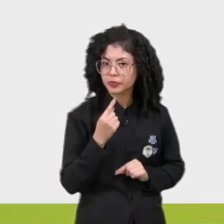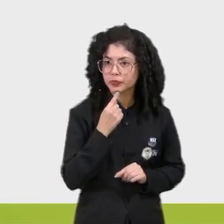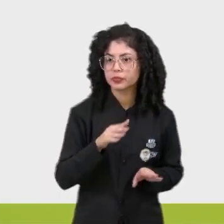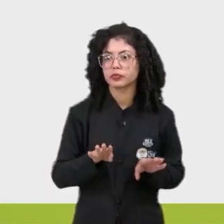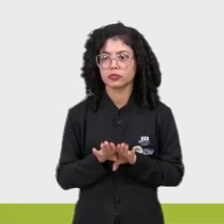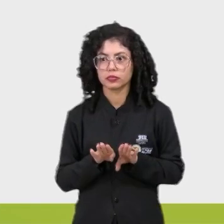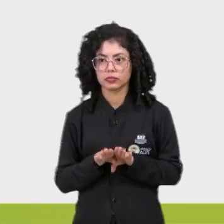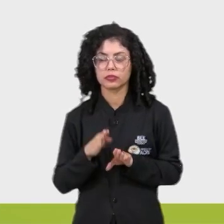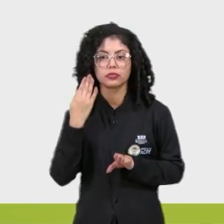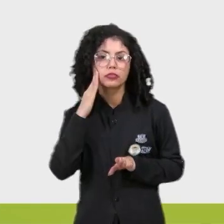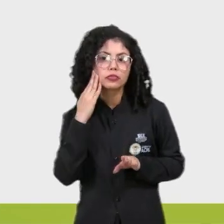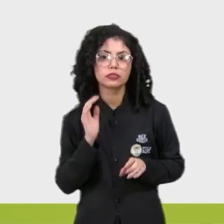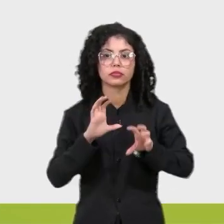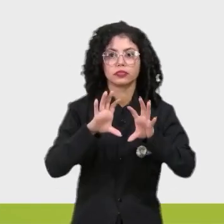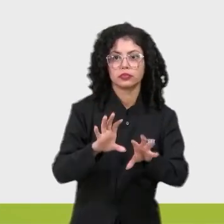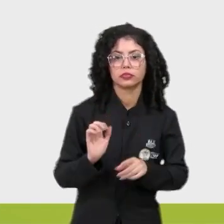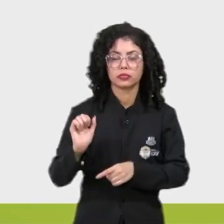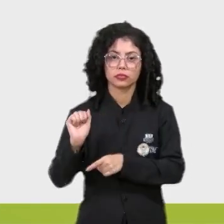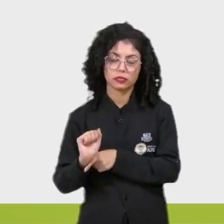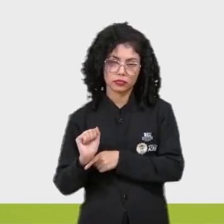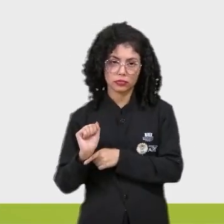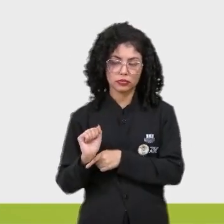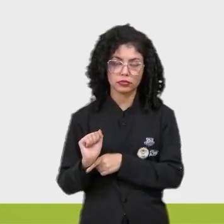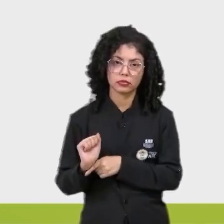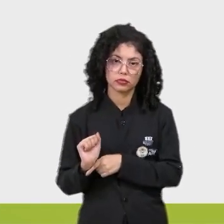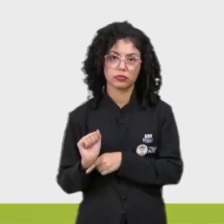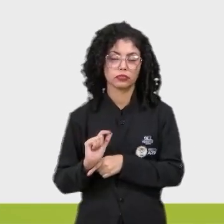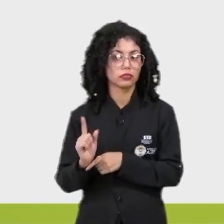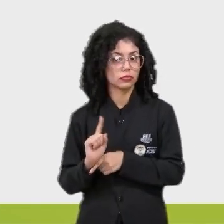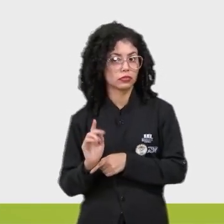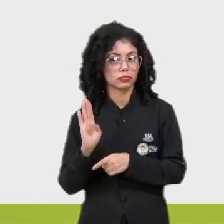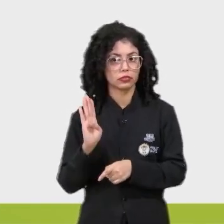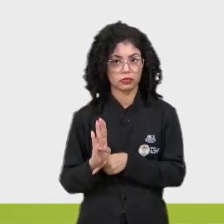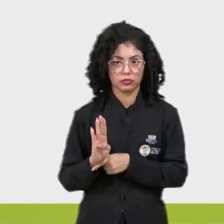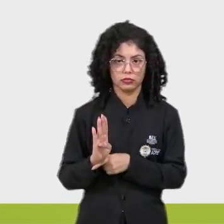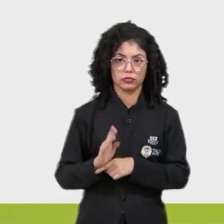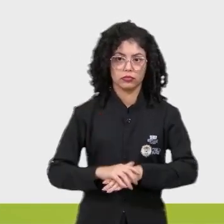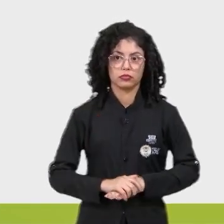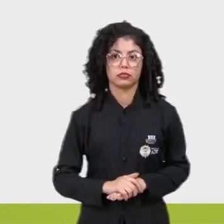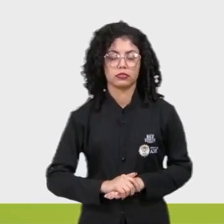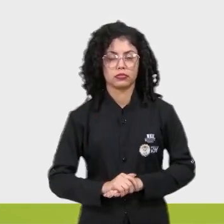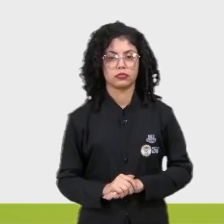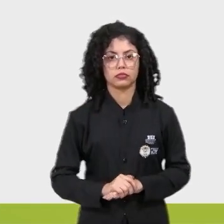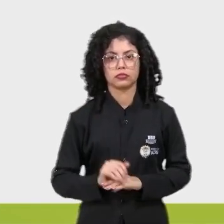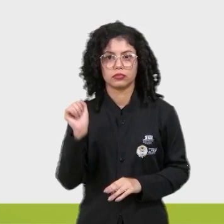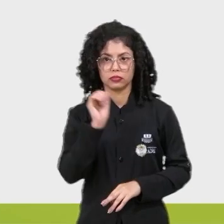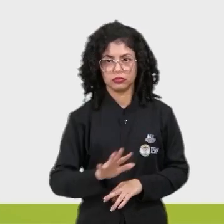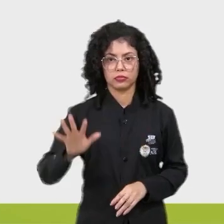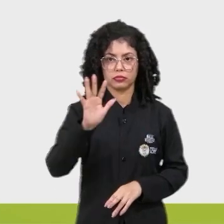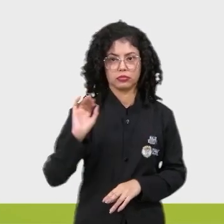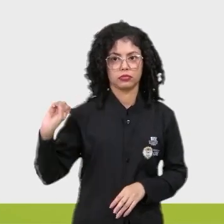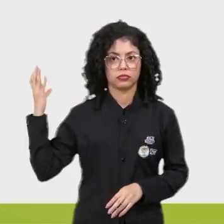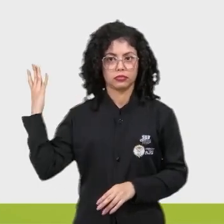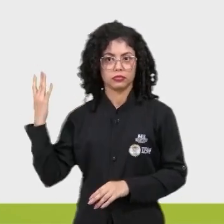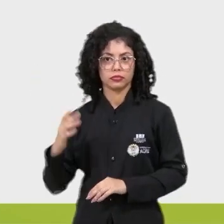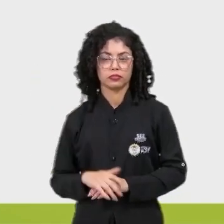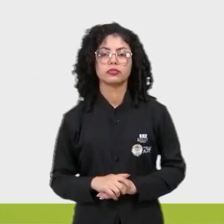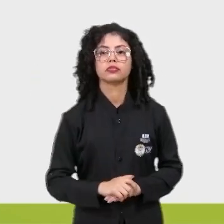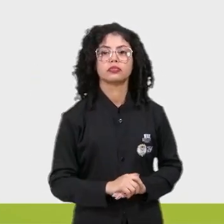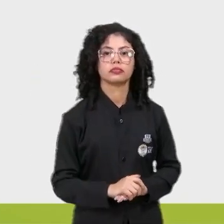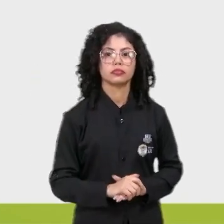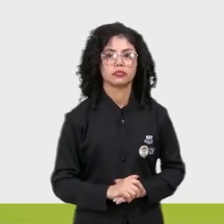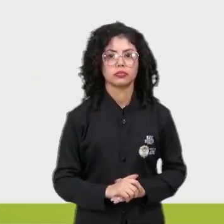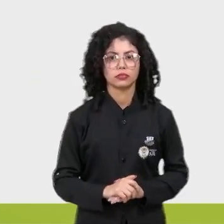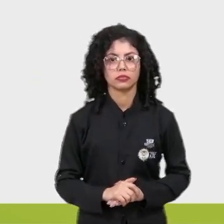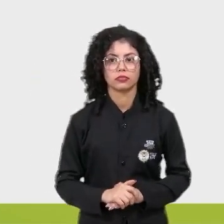isso. Área urbana A, área não urbanizada e área urbana B. Geralmente é assim que acontece, tá? Vamos supor que